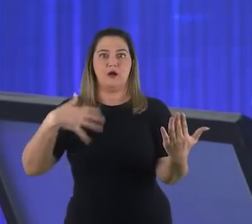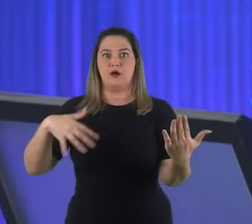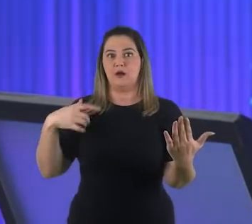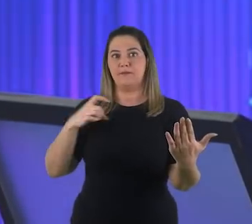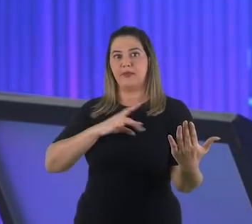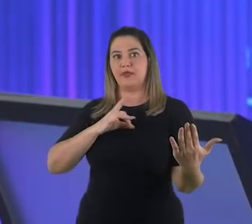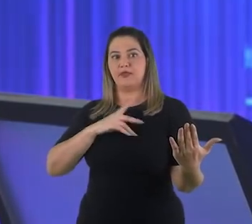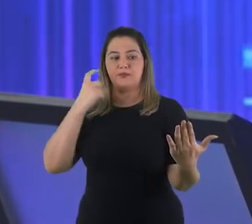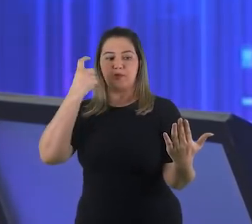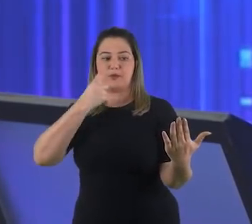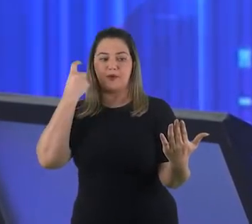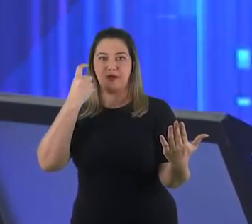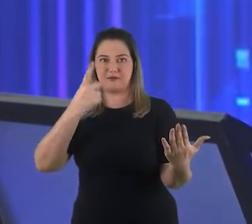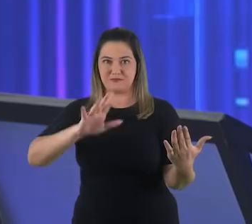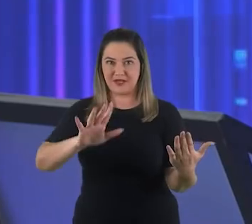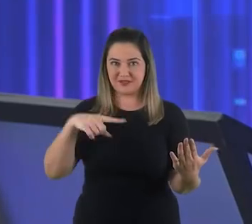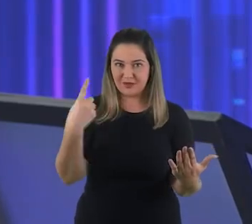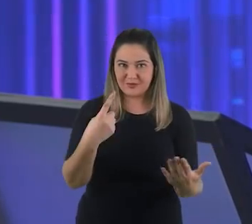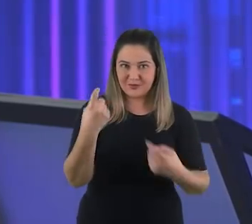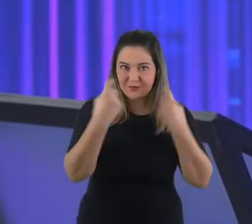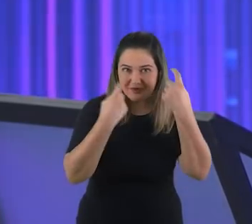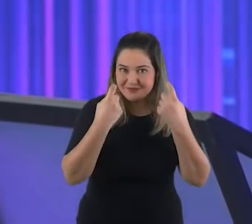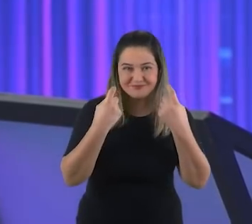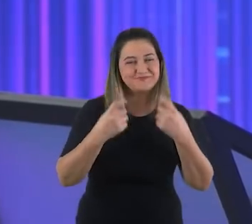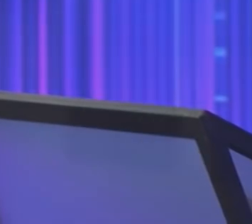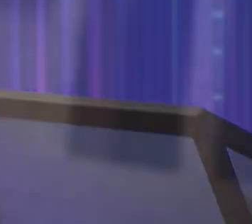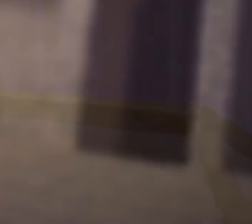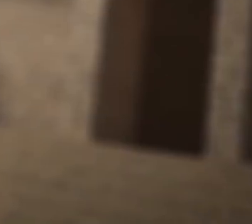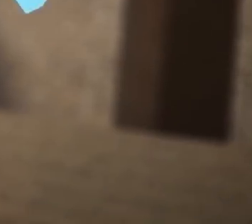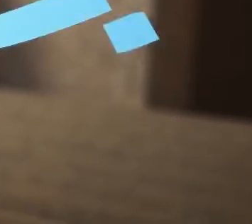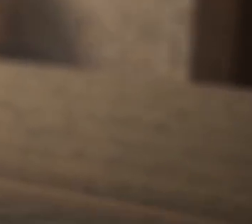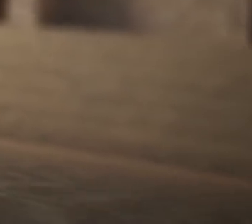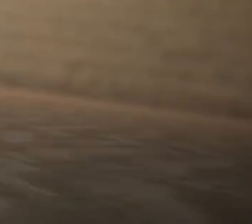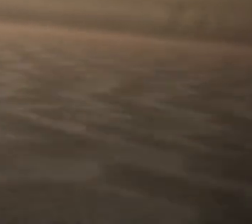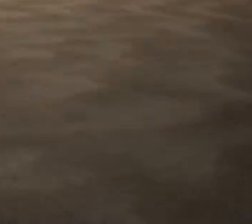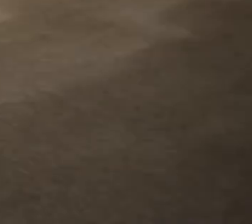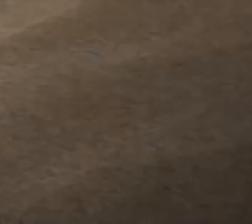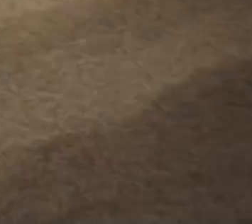preocupar? O programa Arena do Futuro está apenas começando.